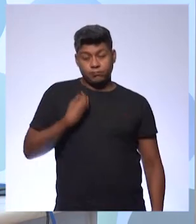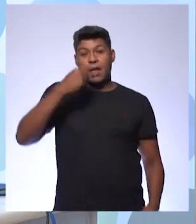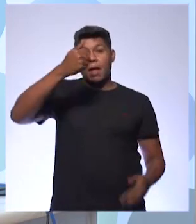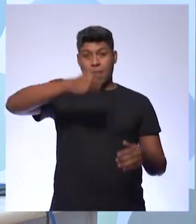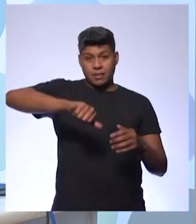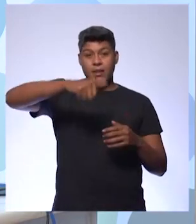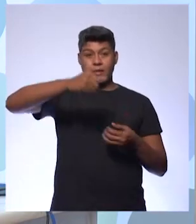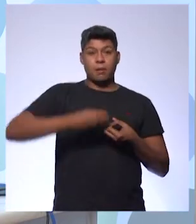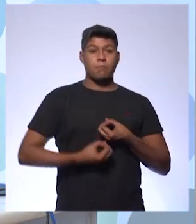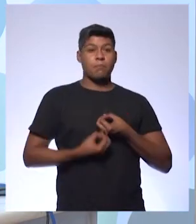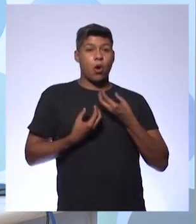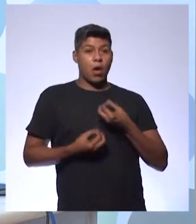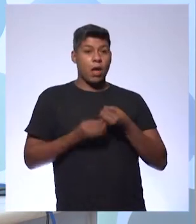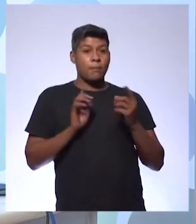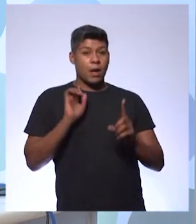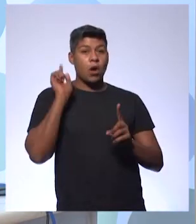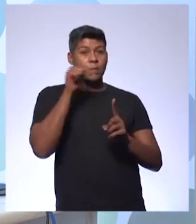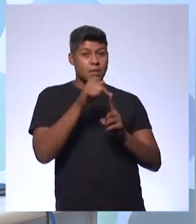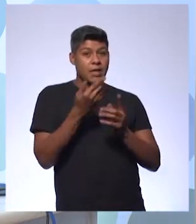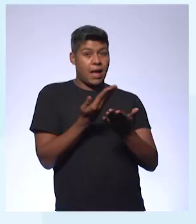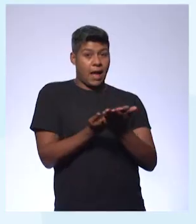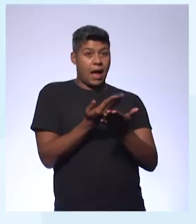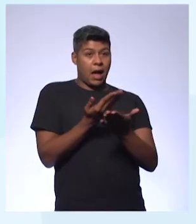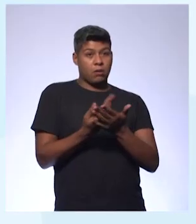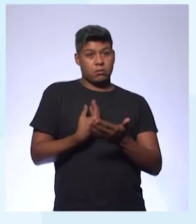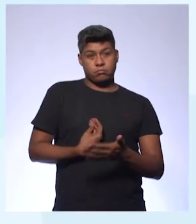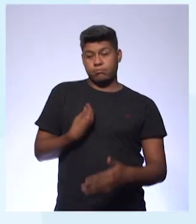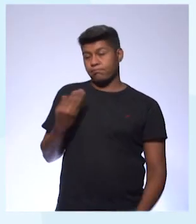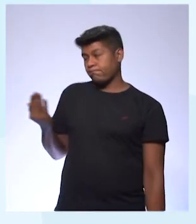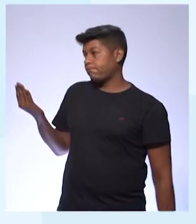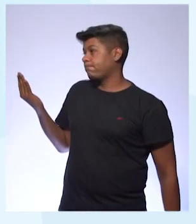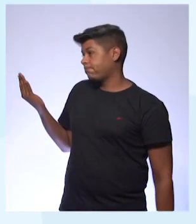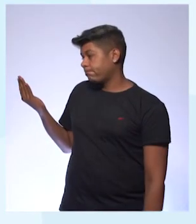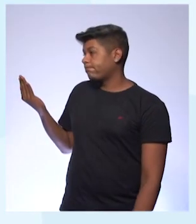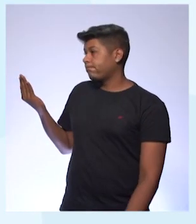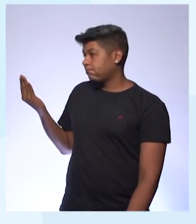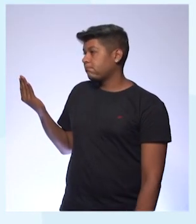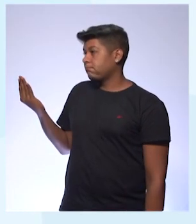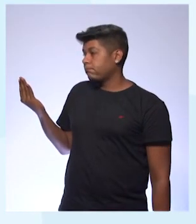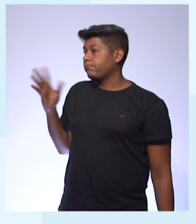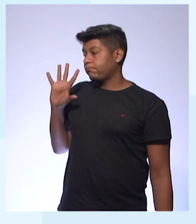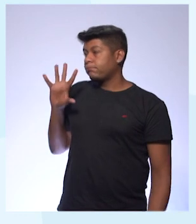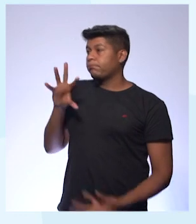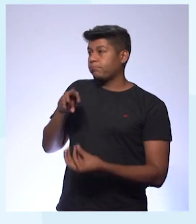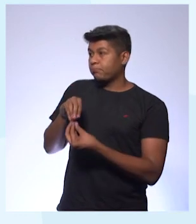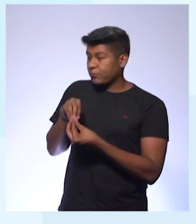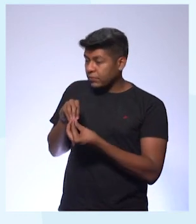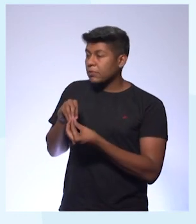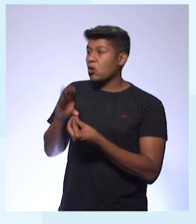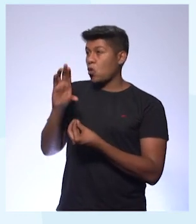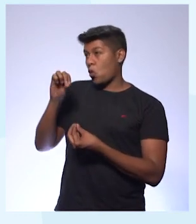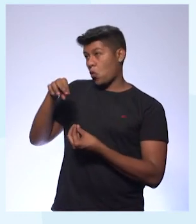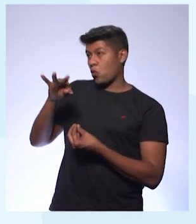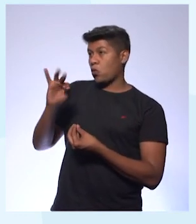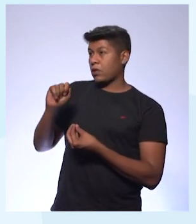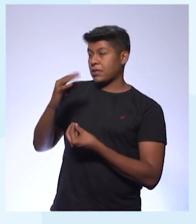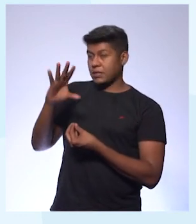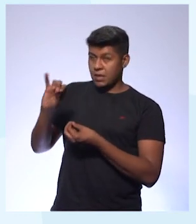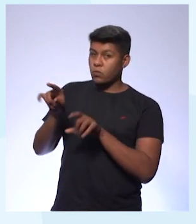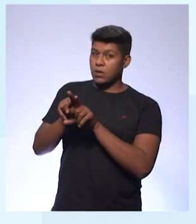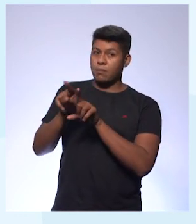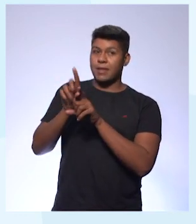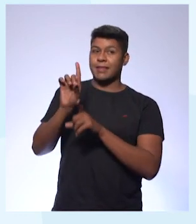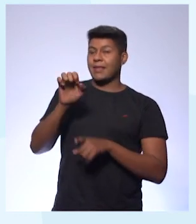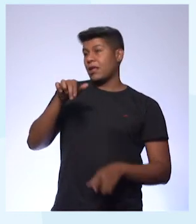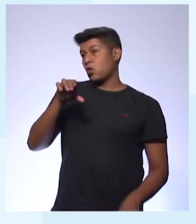analisar poemas. Os objetivos da aula estão aí para vocês. Olha, revisar conotação e